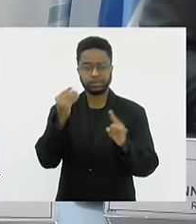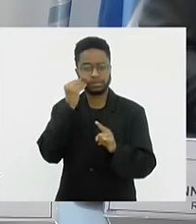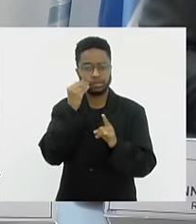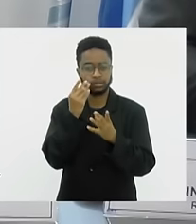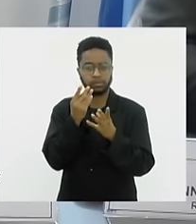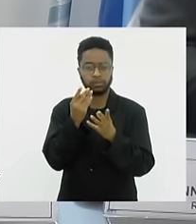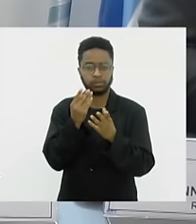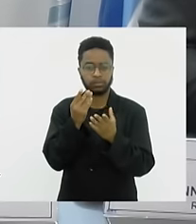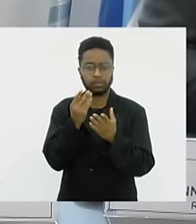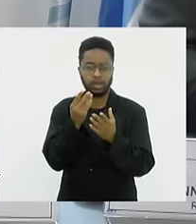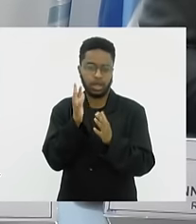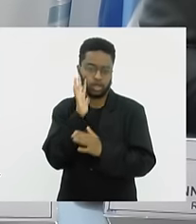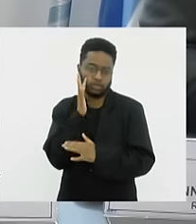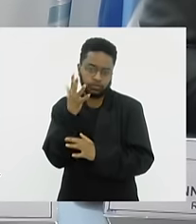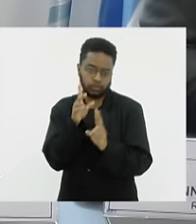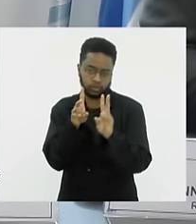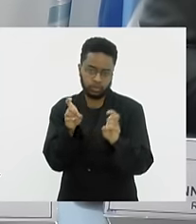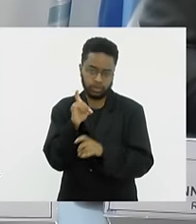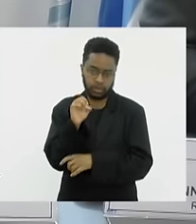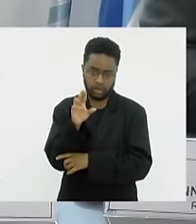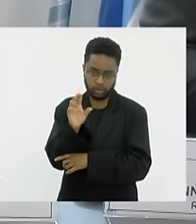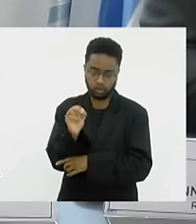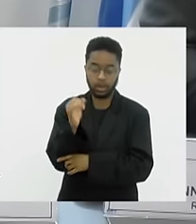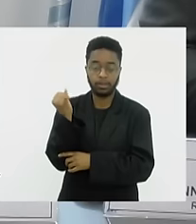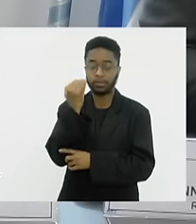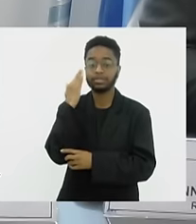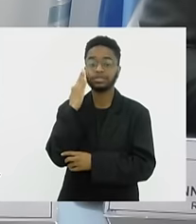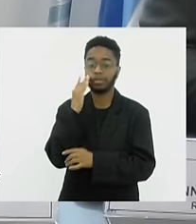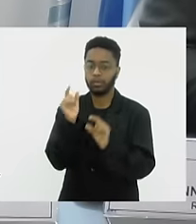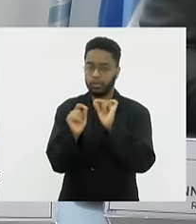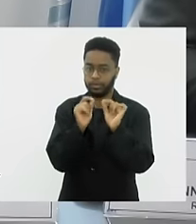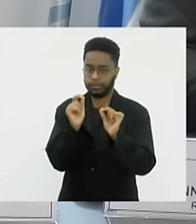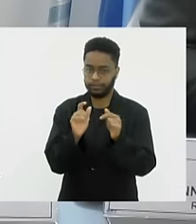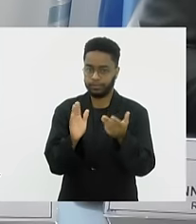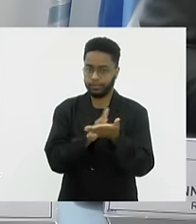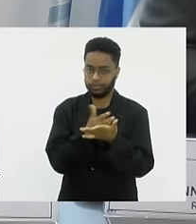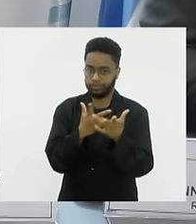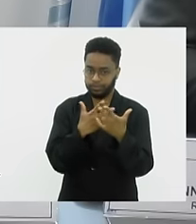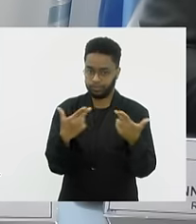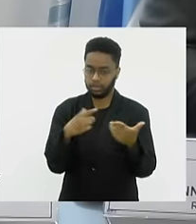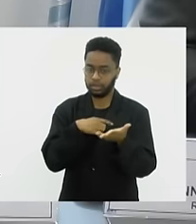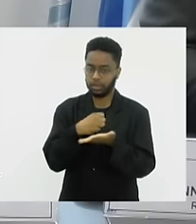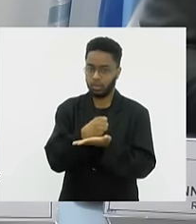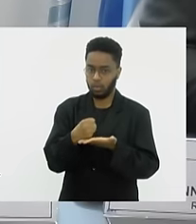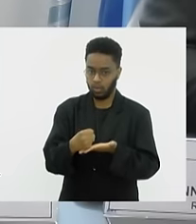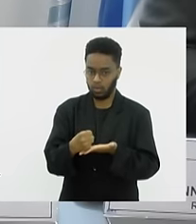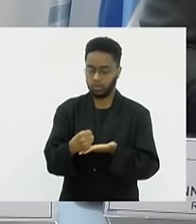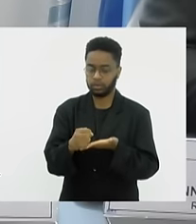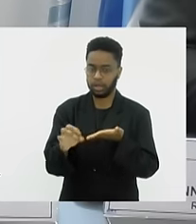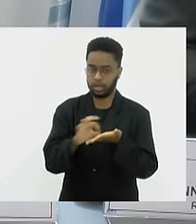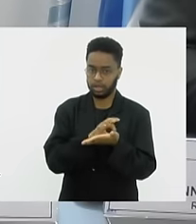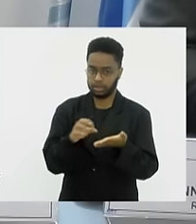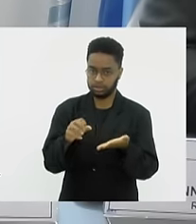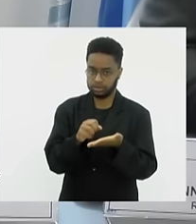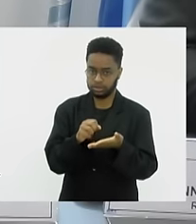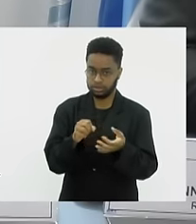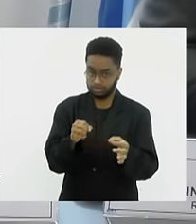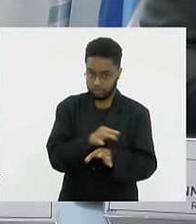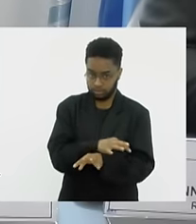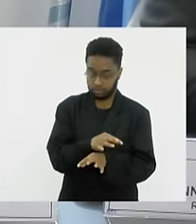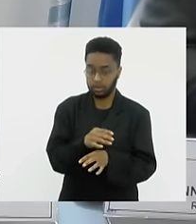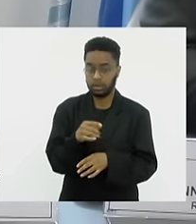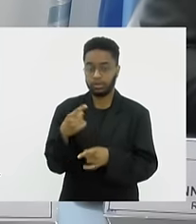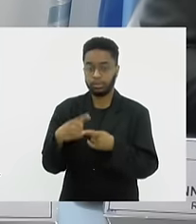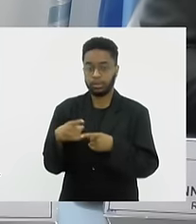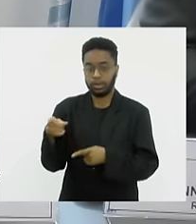Detro, é importante que a gente saiba aqui de algumas premissas. Existe um contrato assinado que, segundo o